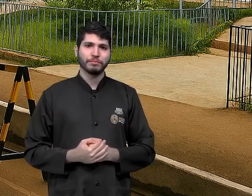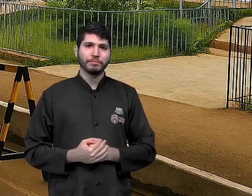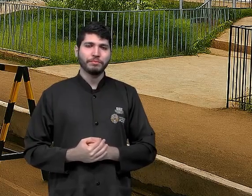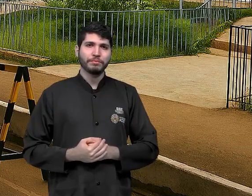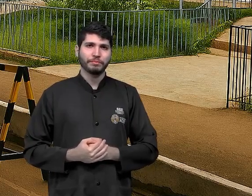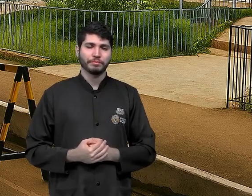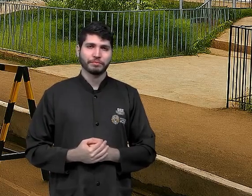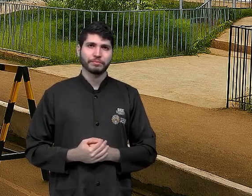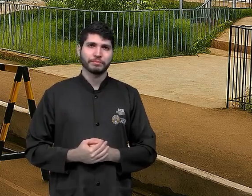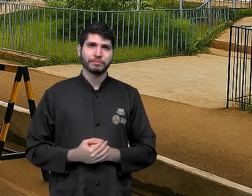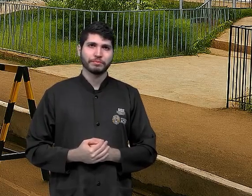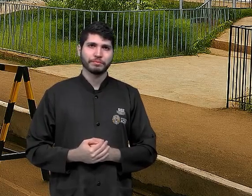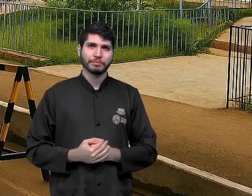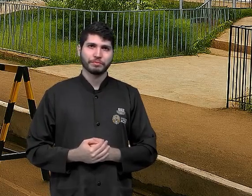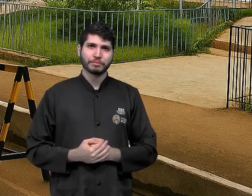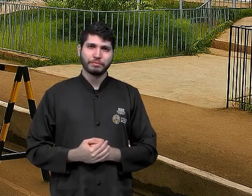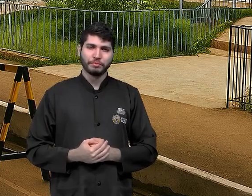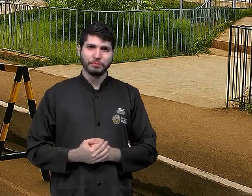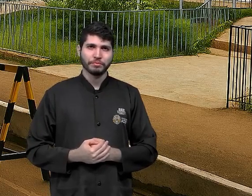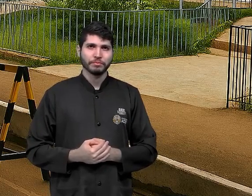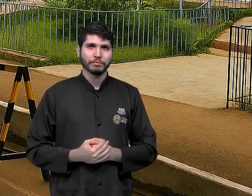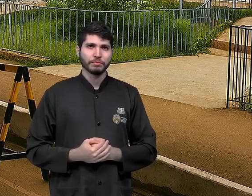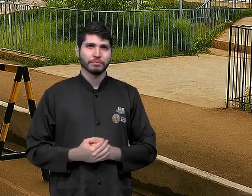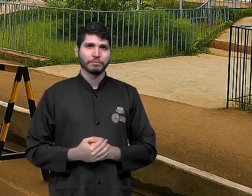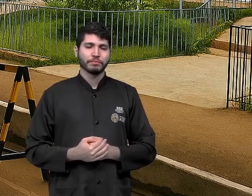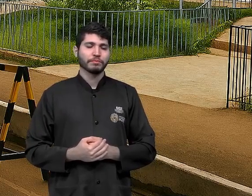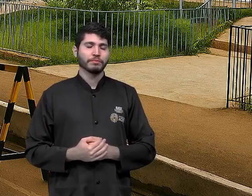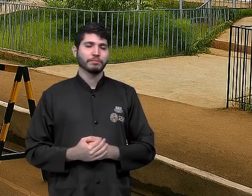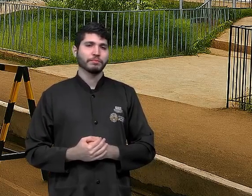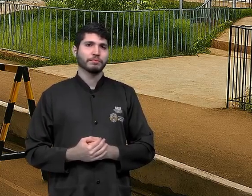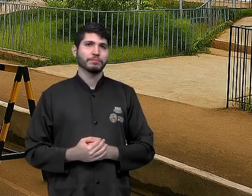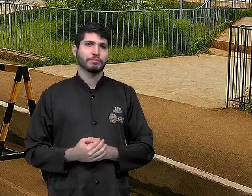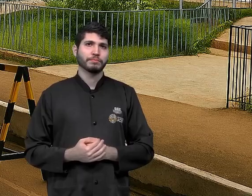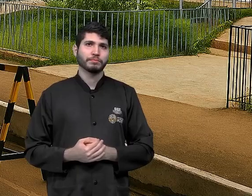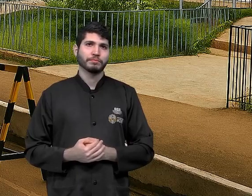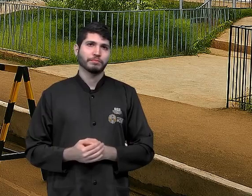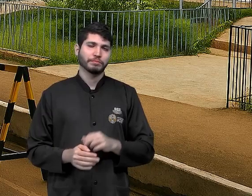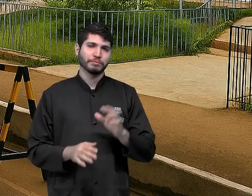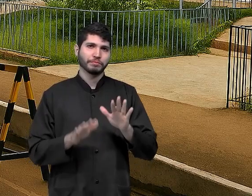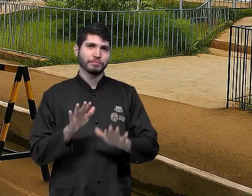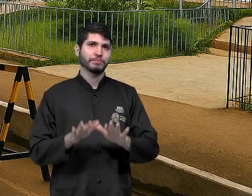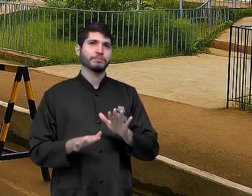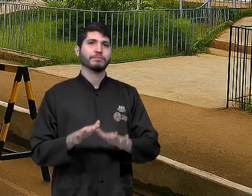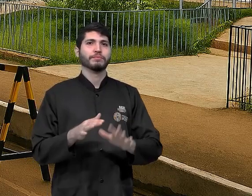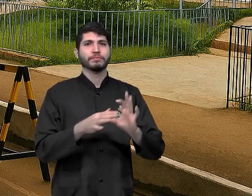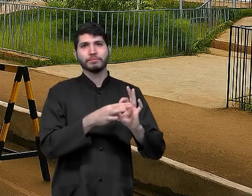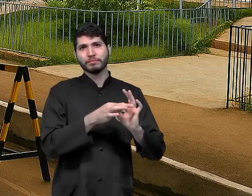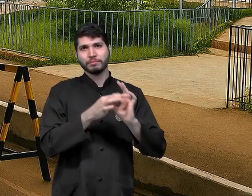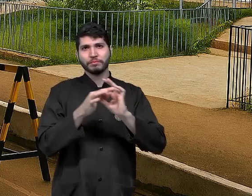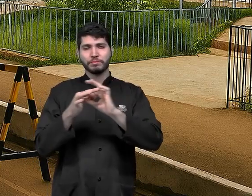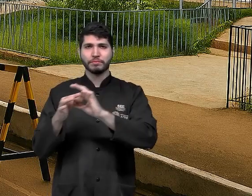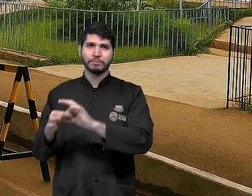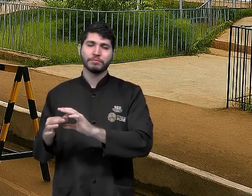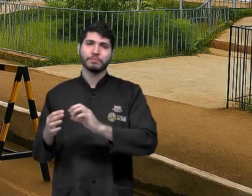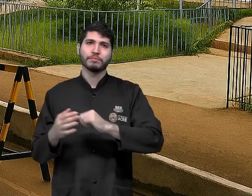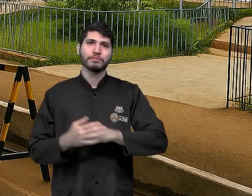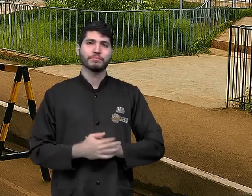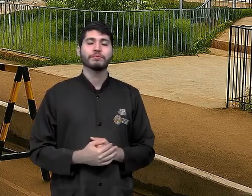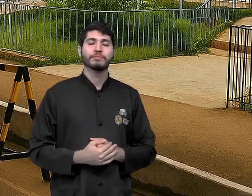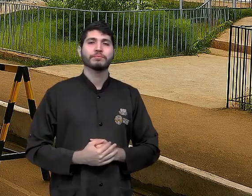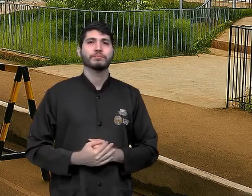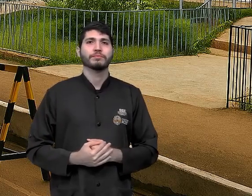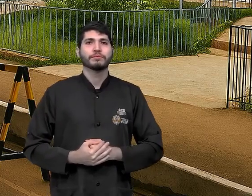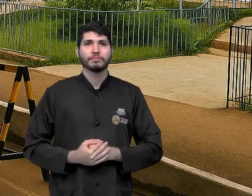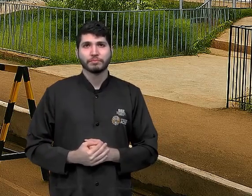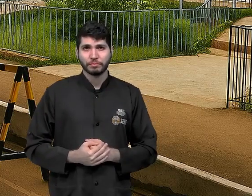Então são fenômenos que ocorrem de maneira distinta, ele vai depender sempre desse contexto. Tá bom? Tem um uso funcional,